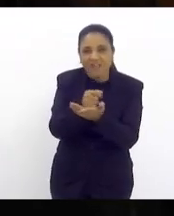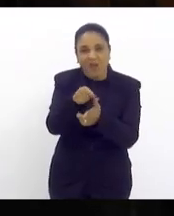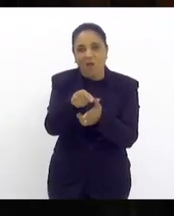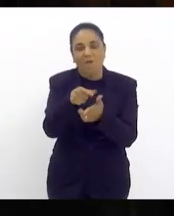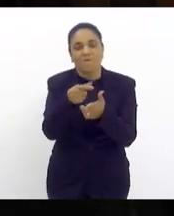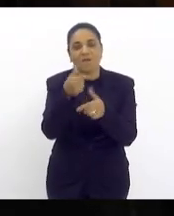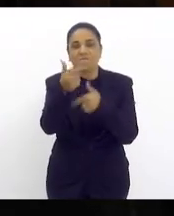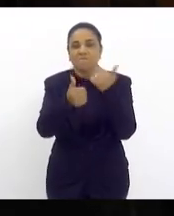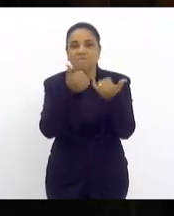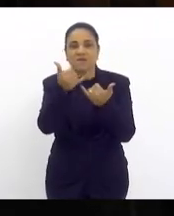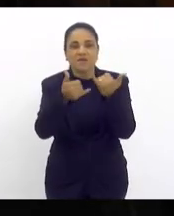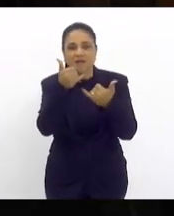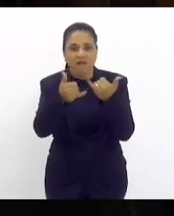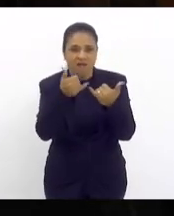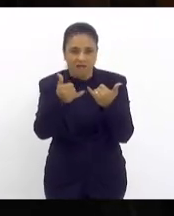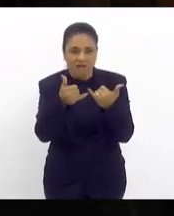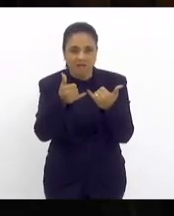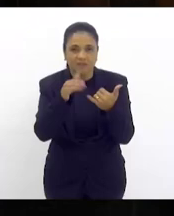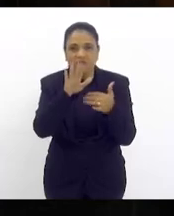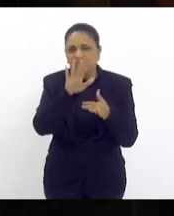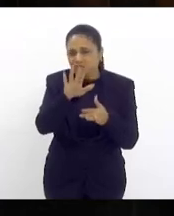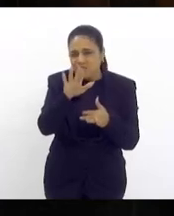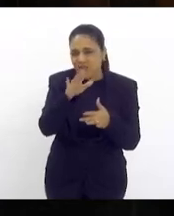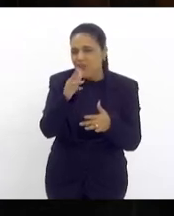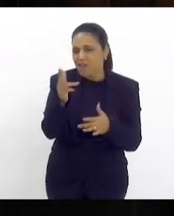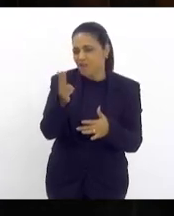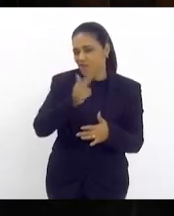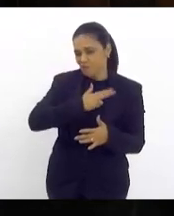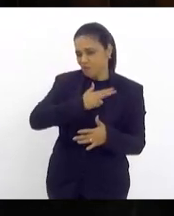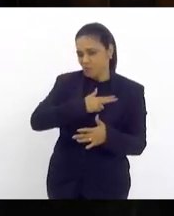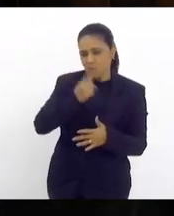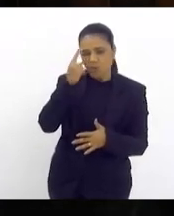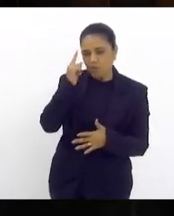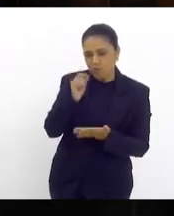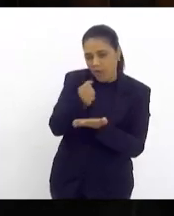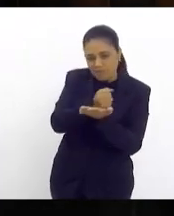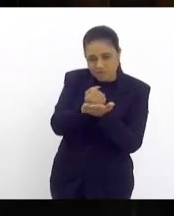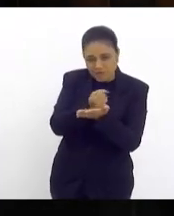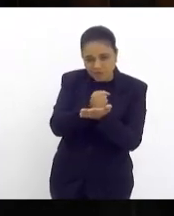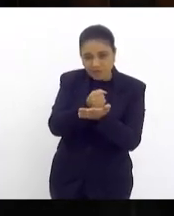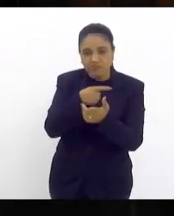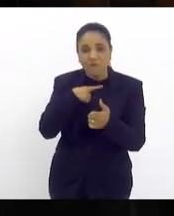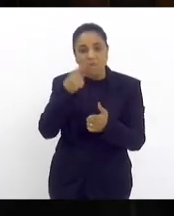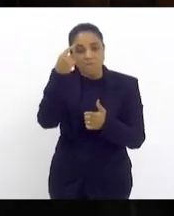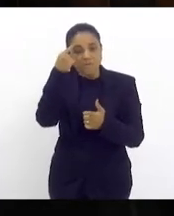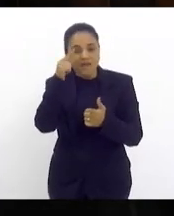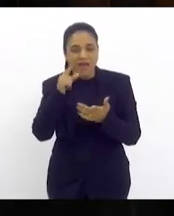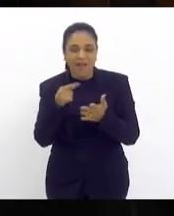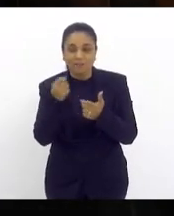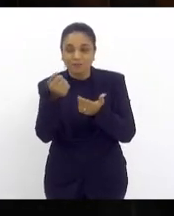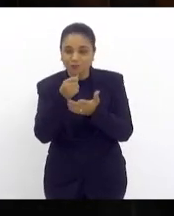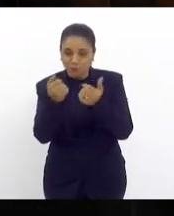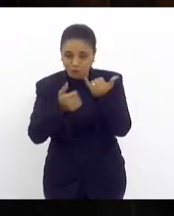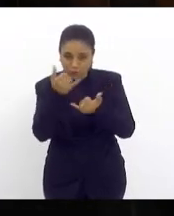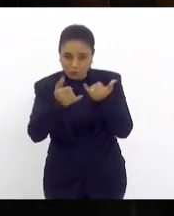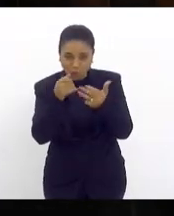é pega para saltar não eu sei que não é muito Hobby do Lula o videogame o Lula devia gostar de rouba monte gostar de polícia e ladrão então